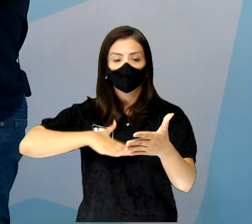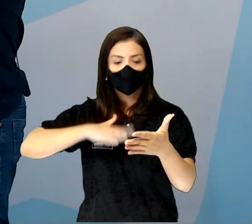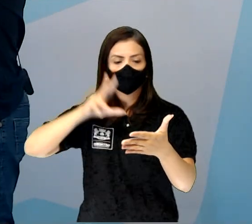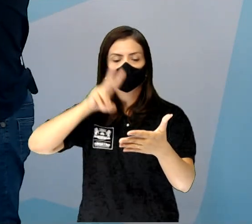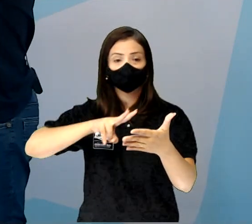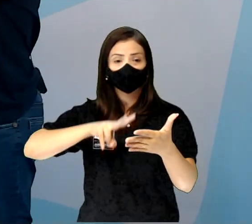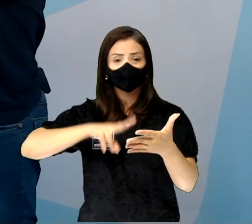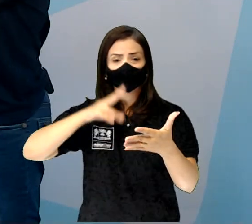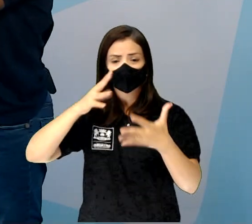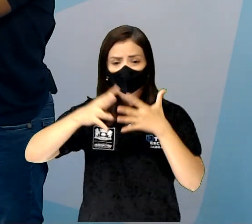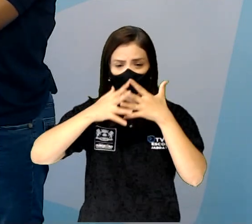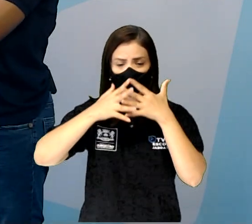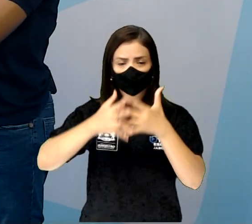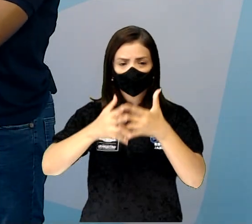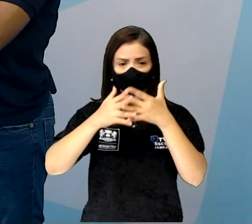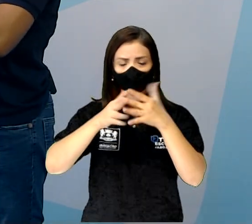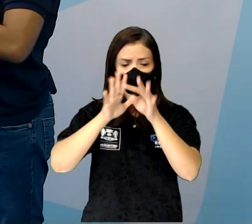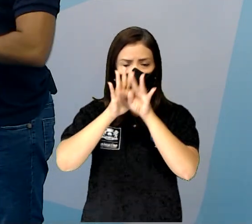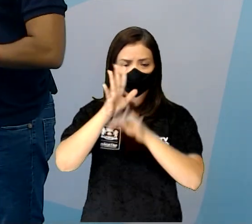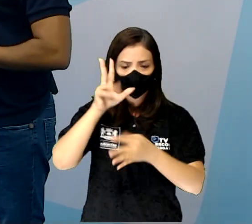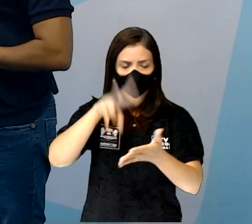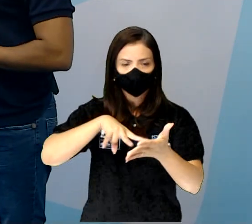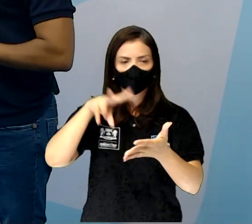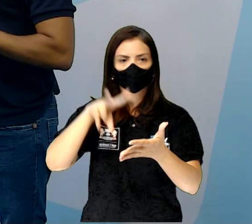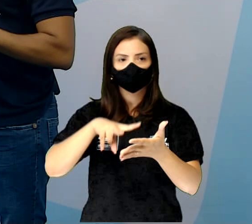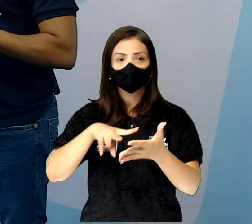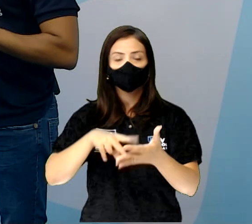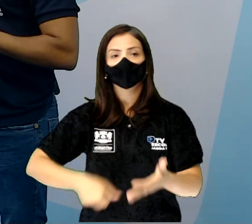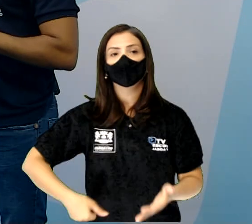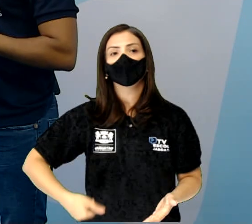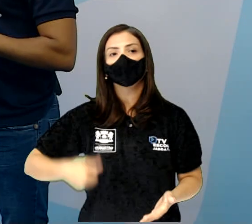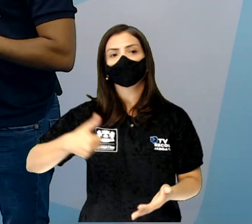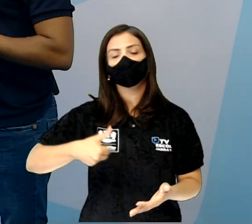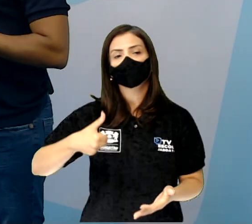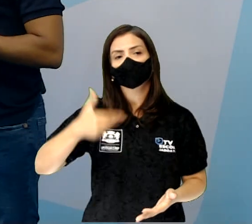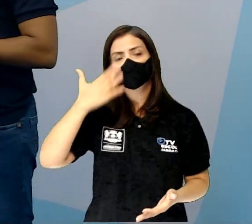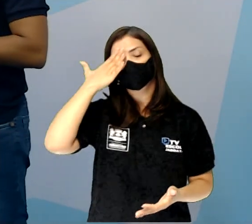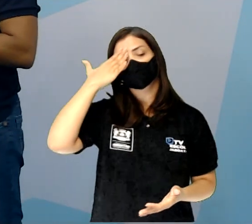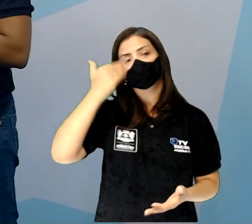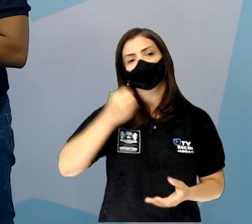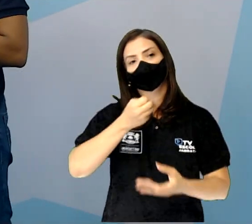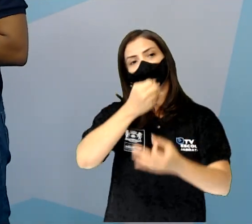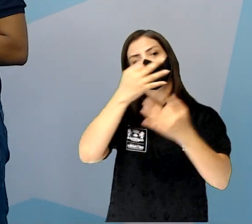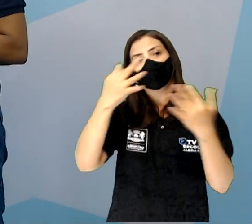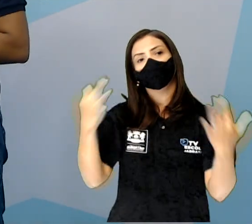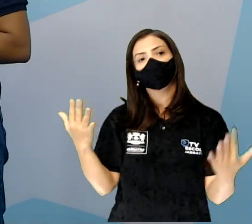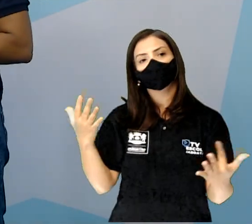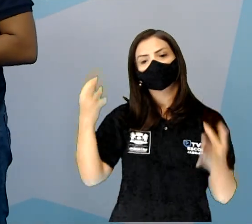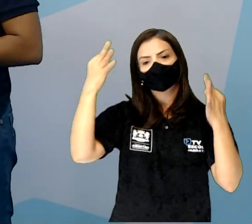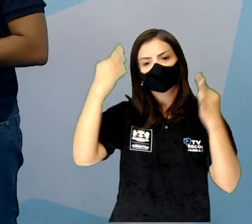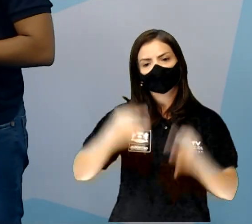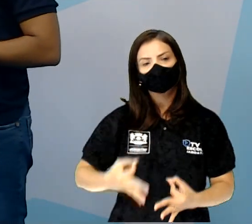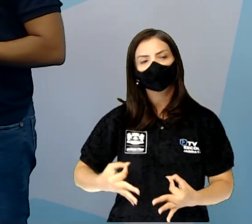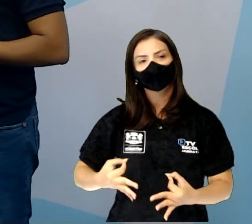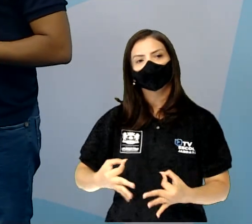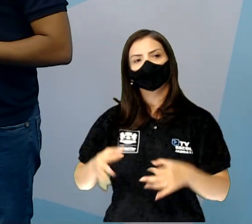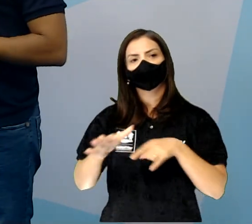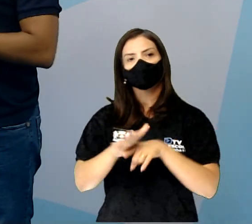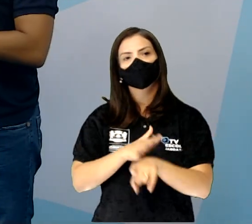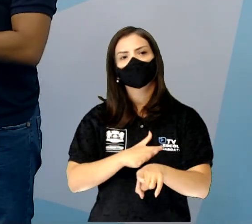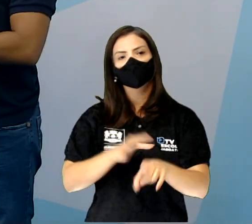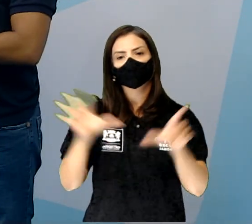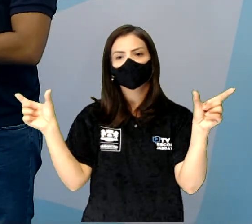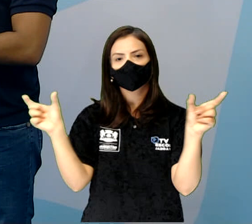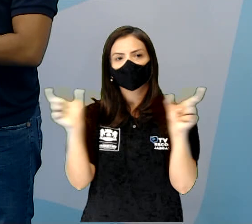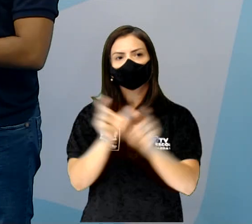não se perder no texto, certo? Porque, vejam, primeiro eu vou saber quantas ela acertou de aritmética, que é 70%